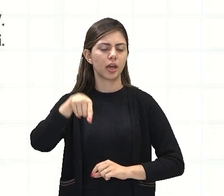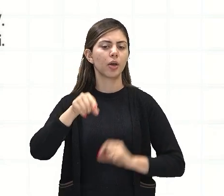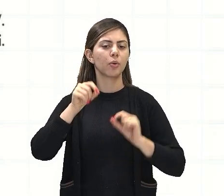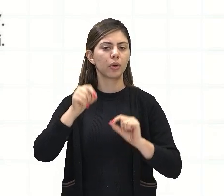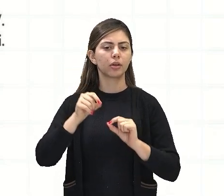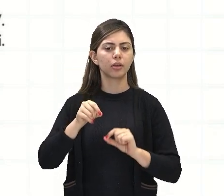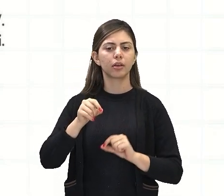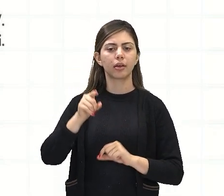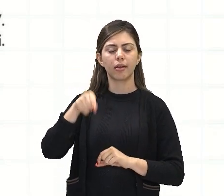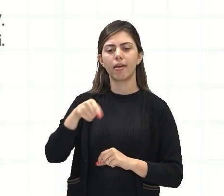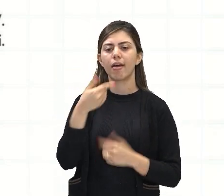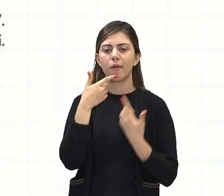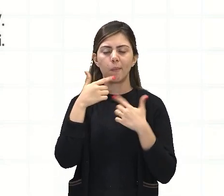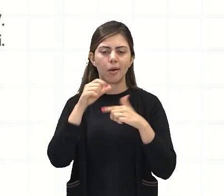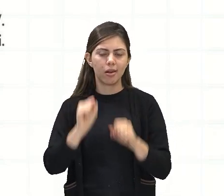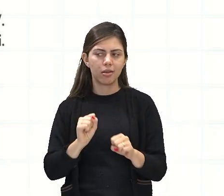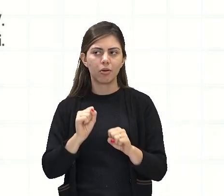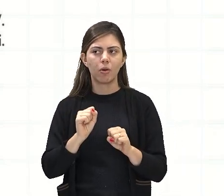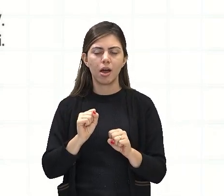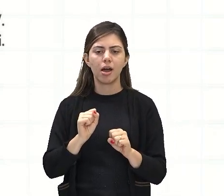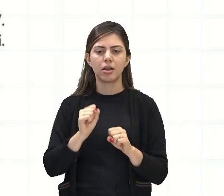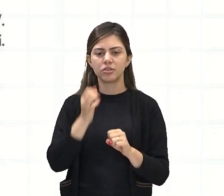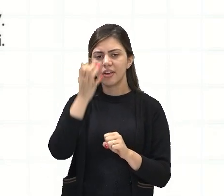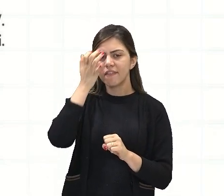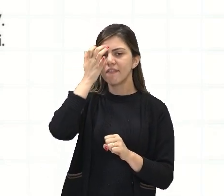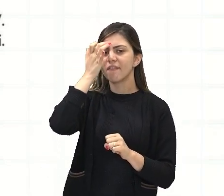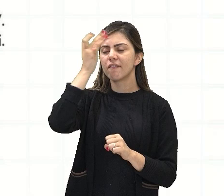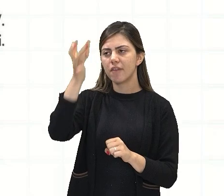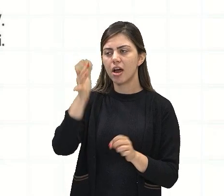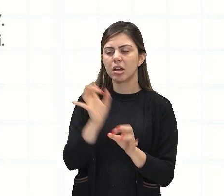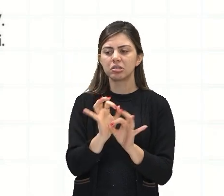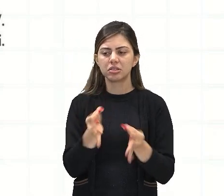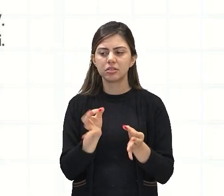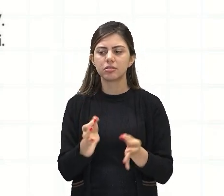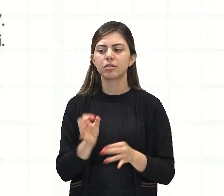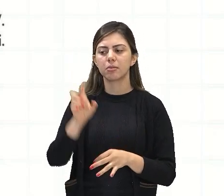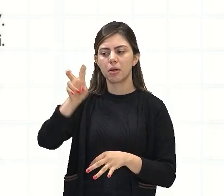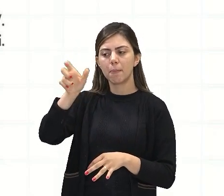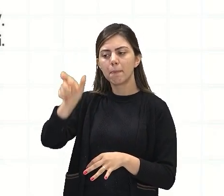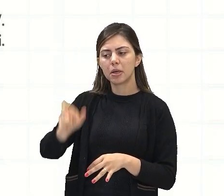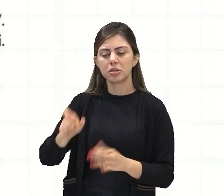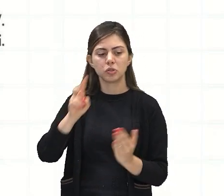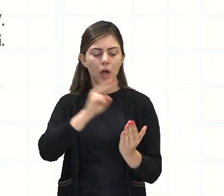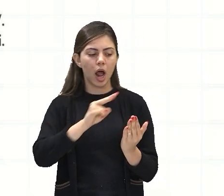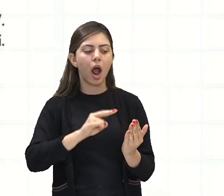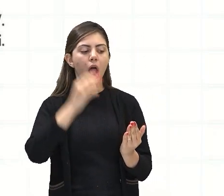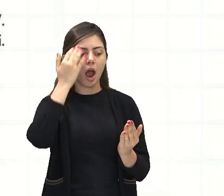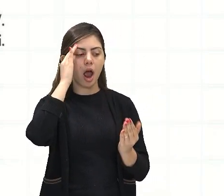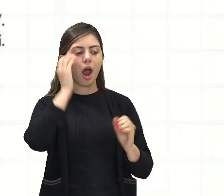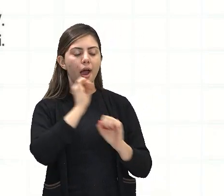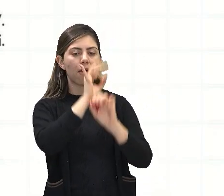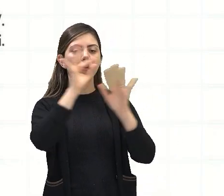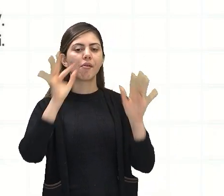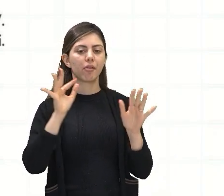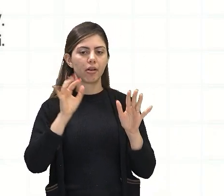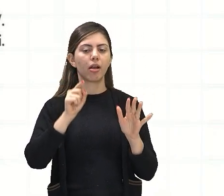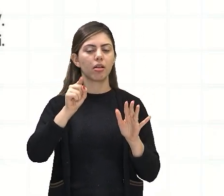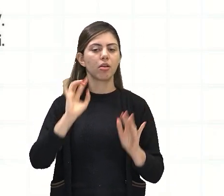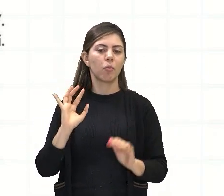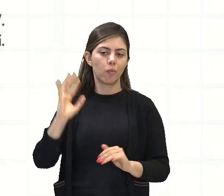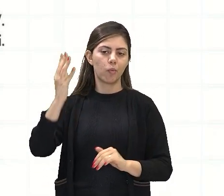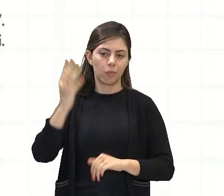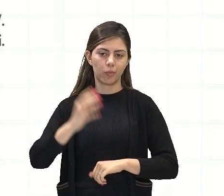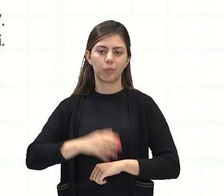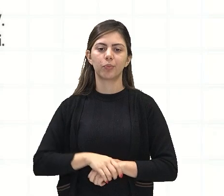uma linguagem clara e simples para facilitar o entendimento